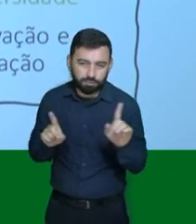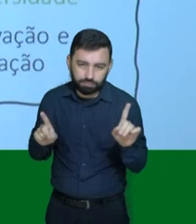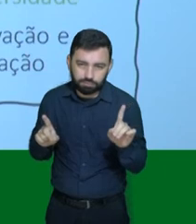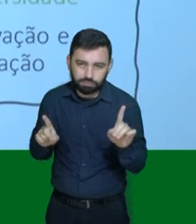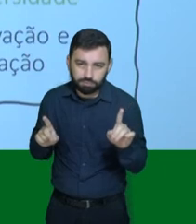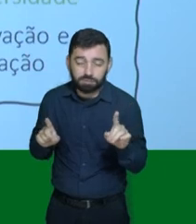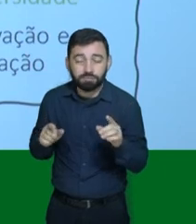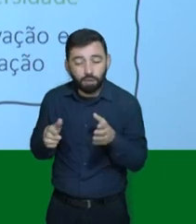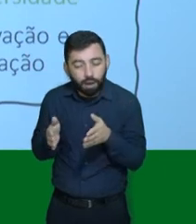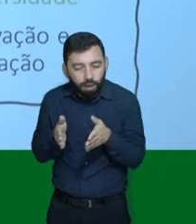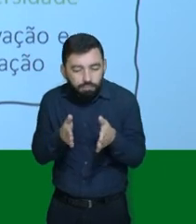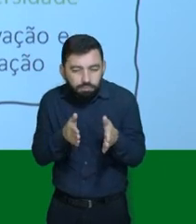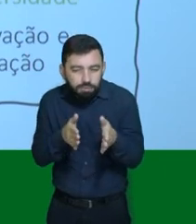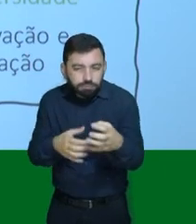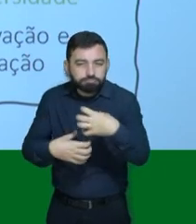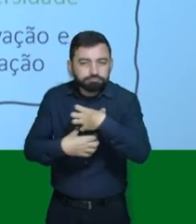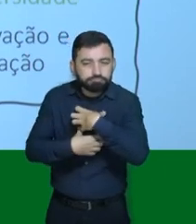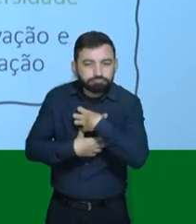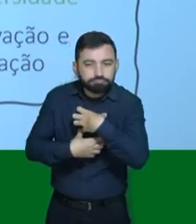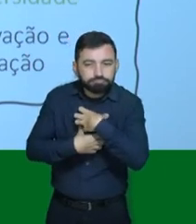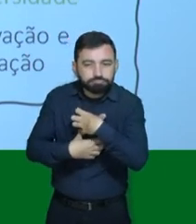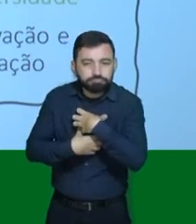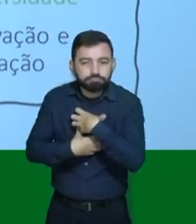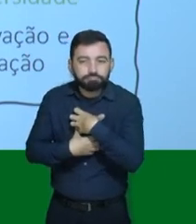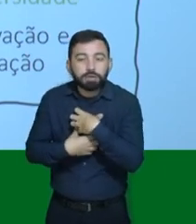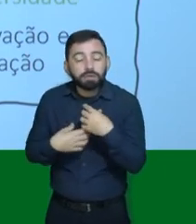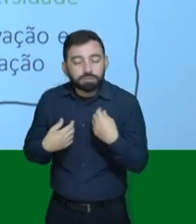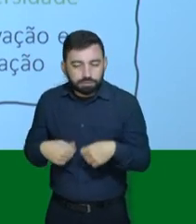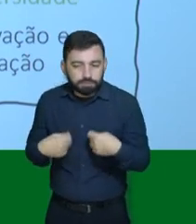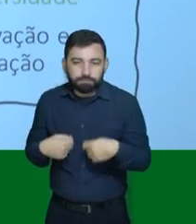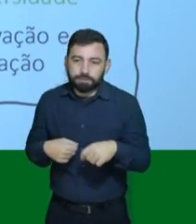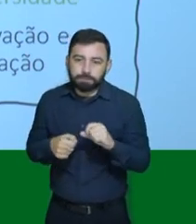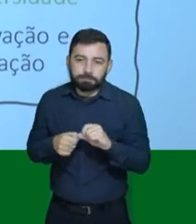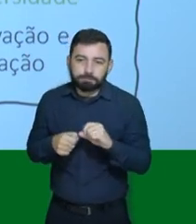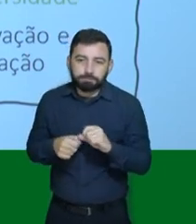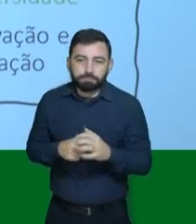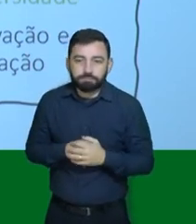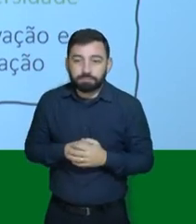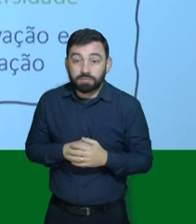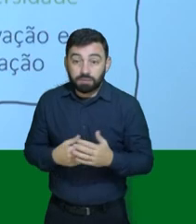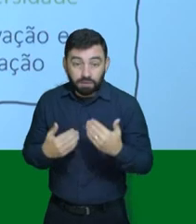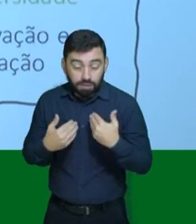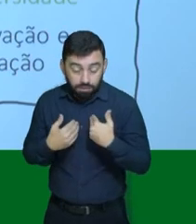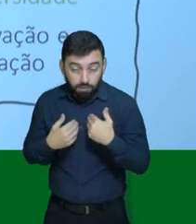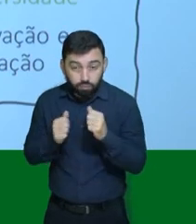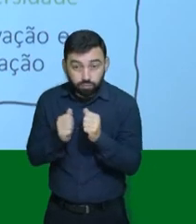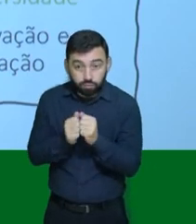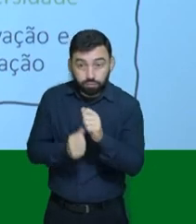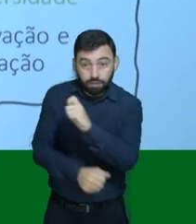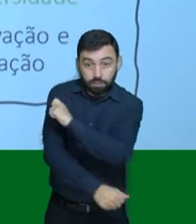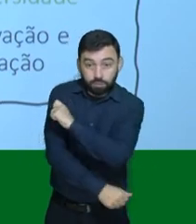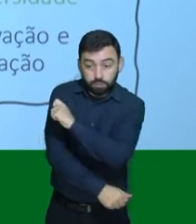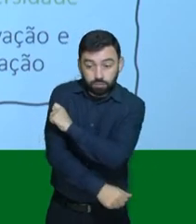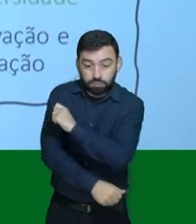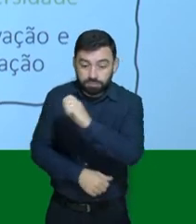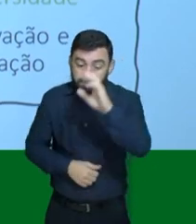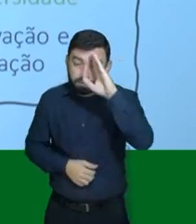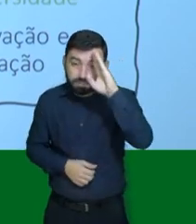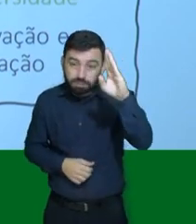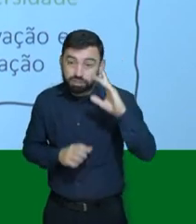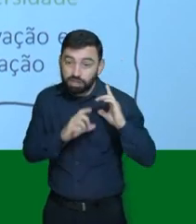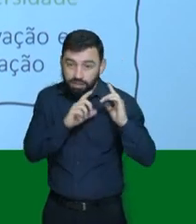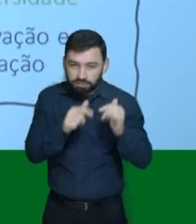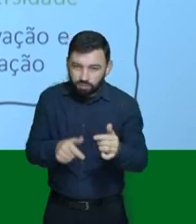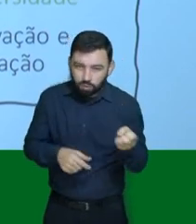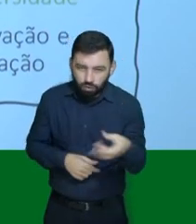esse caminho que é para sensibilização, então vamos fazê-lo. Né? Tá? E eu, com meus alunos, a gente, né, principalmente as